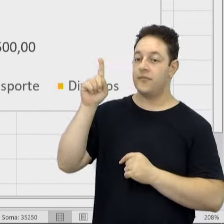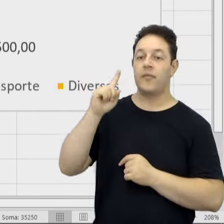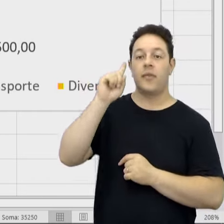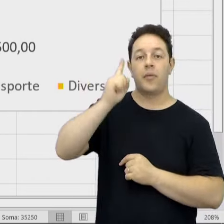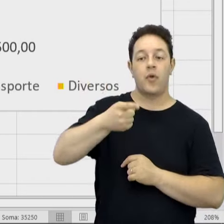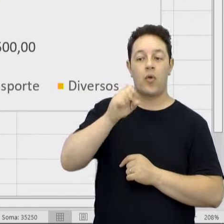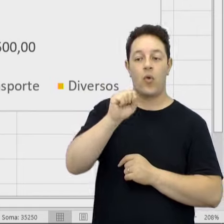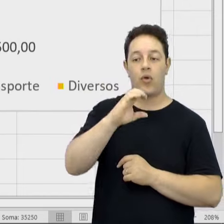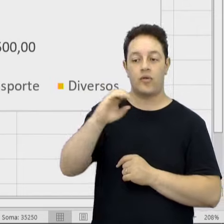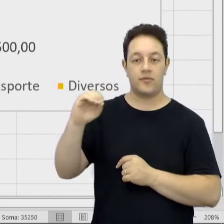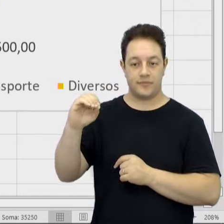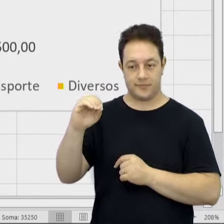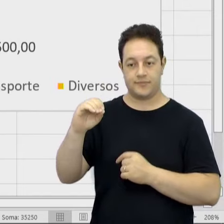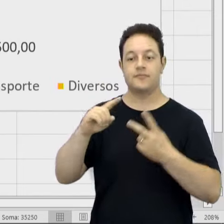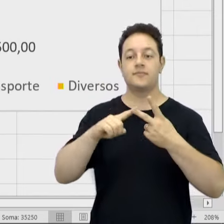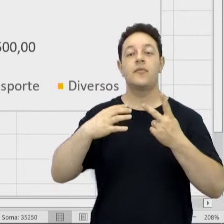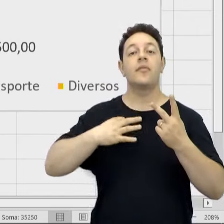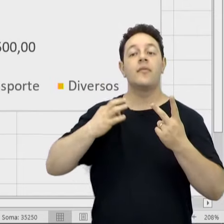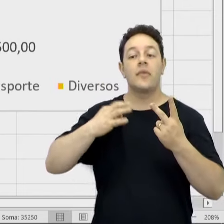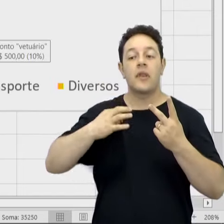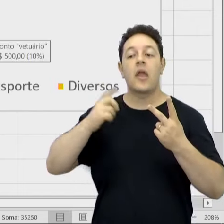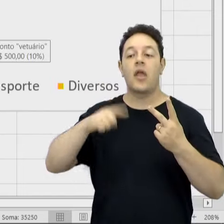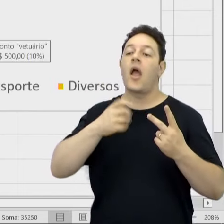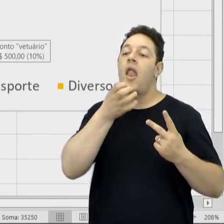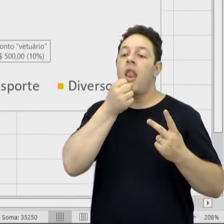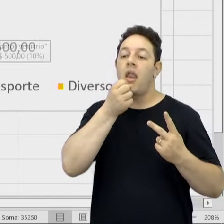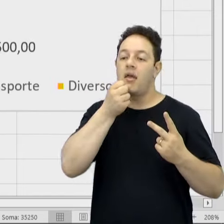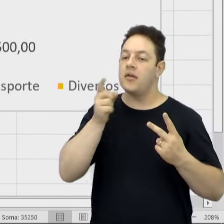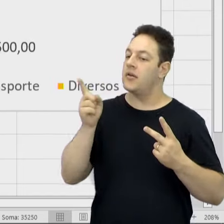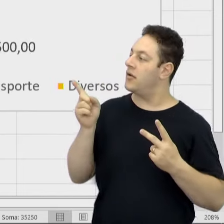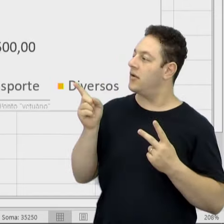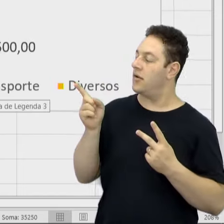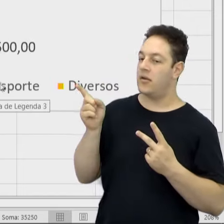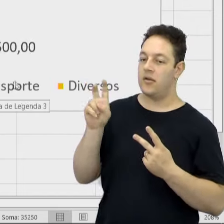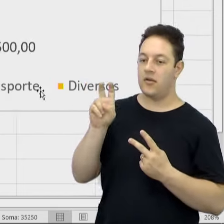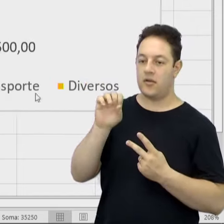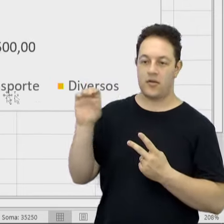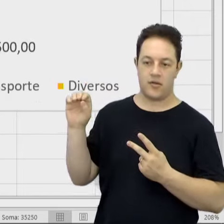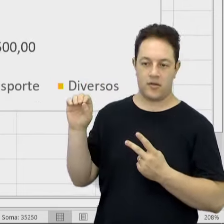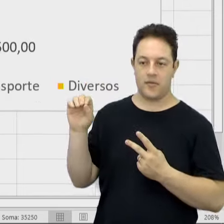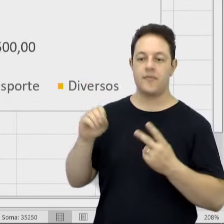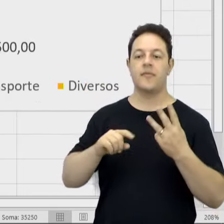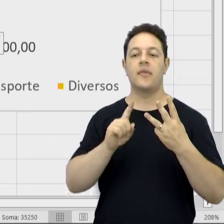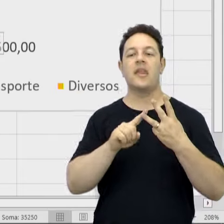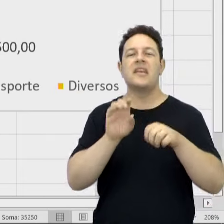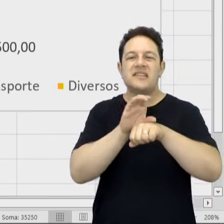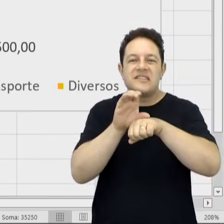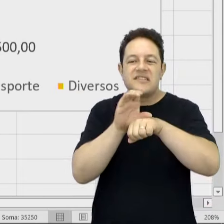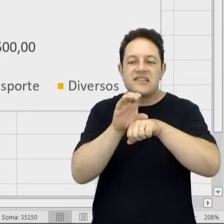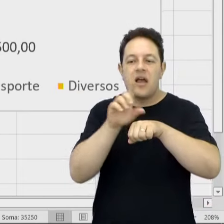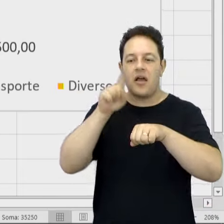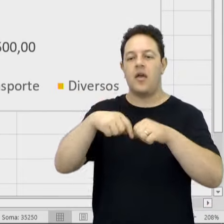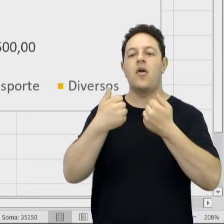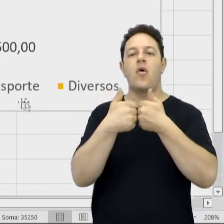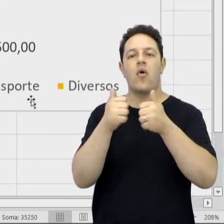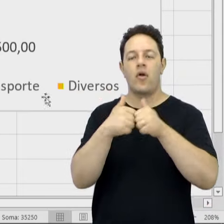1.800. O vestuário em laranja, 500. Cinza,